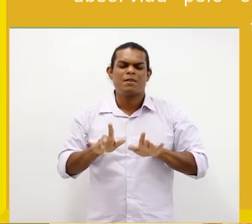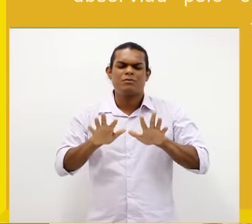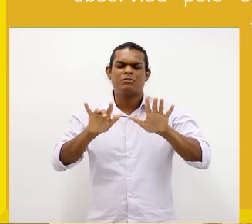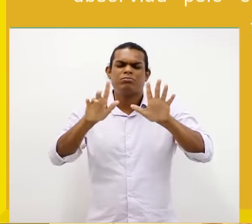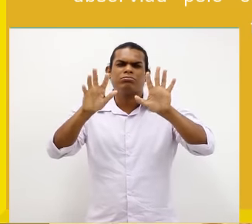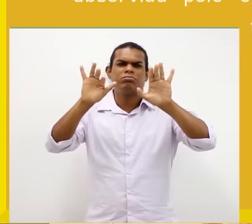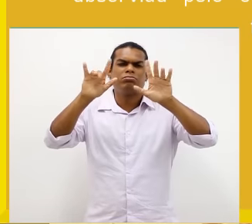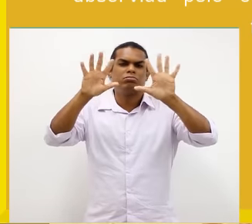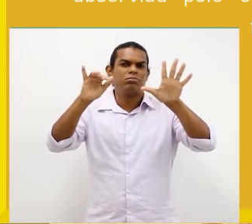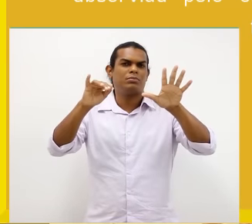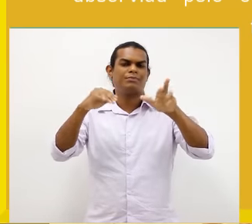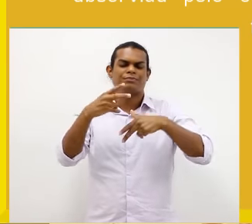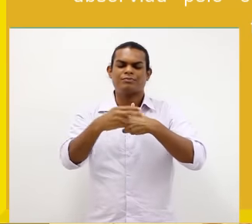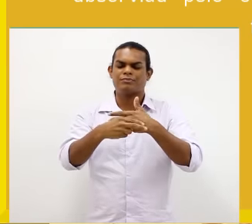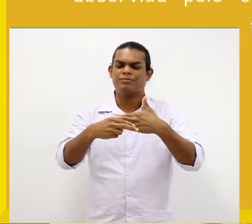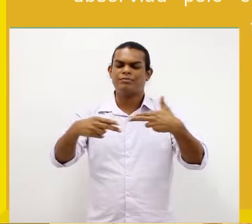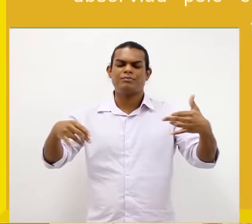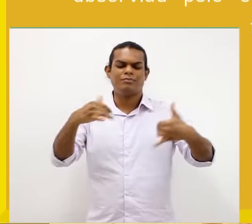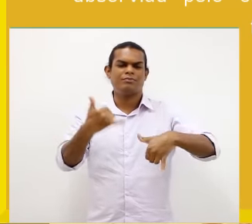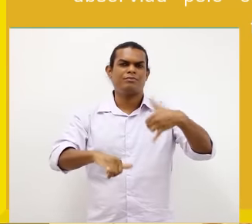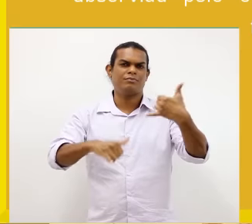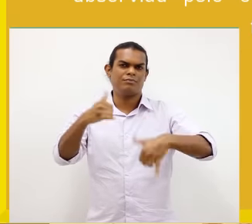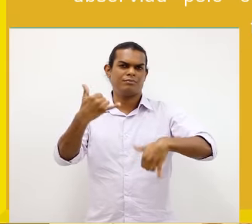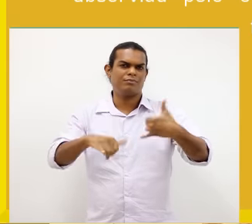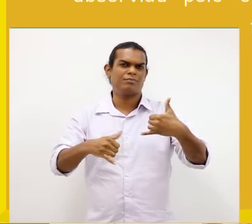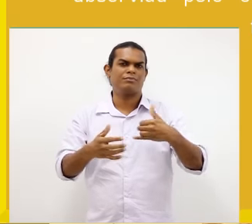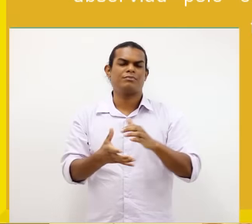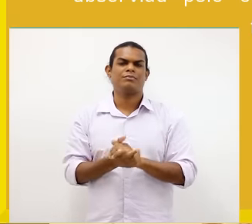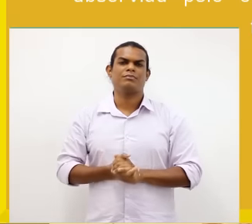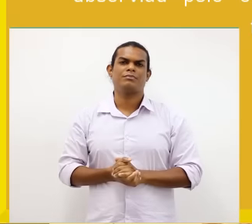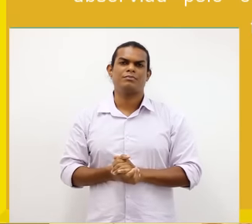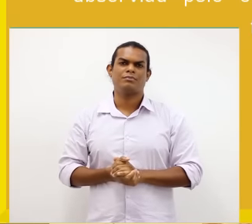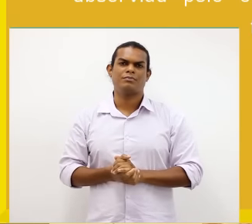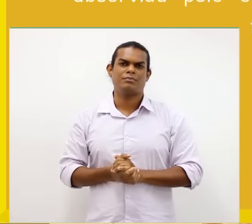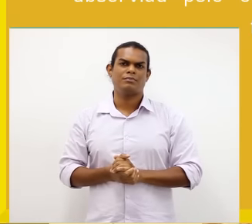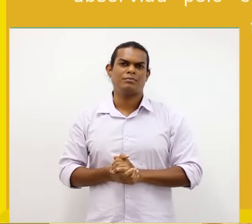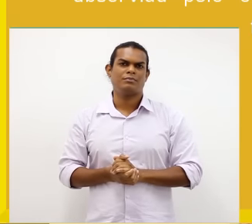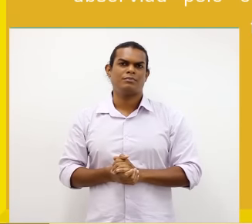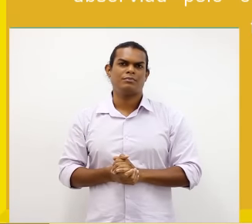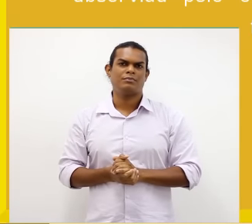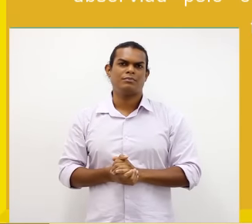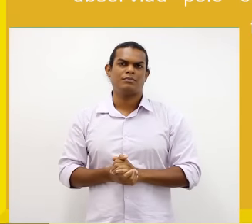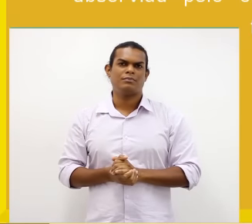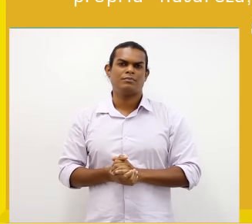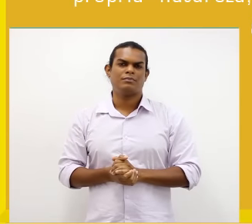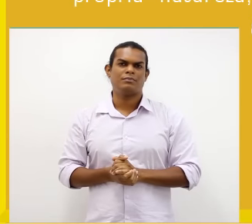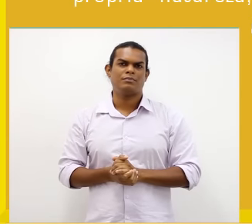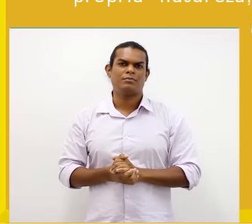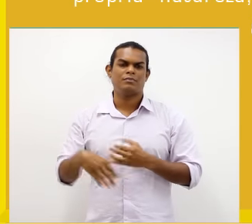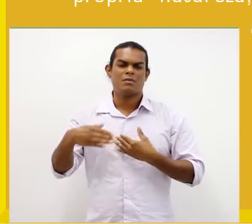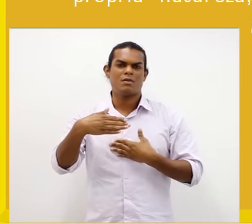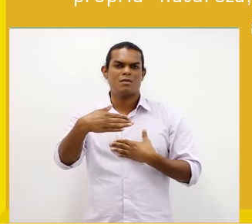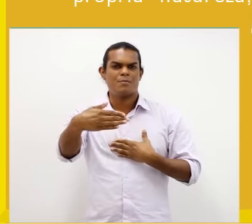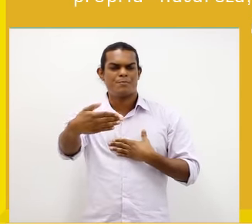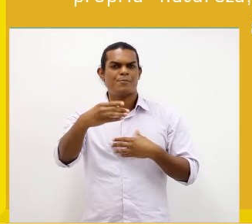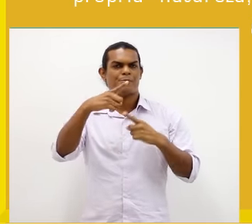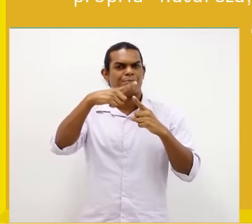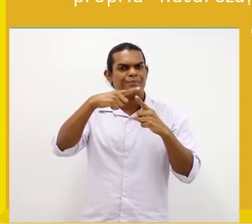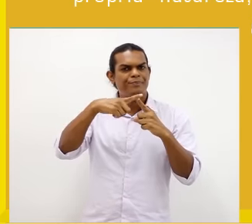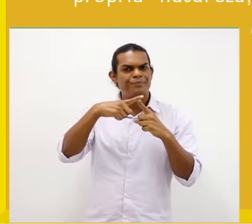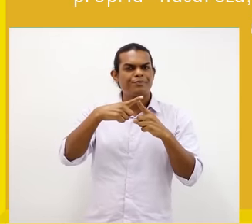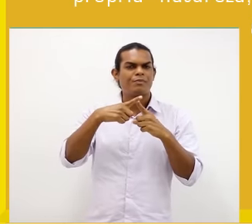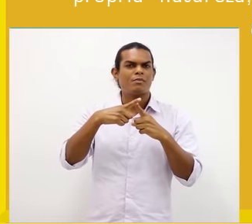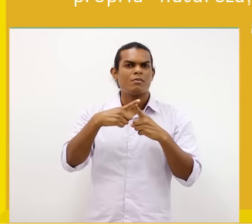neblinas e os gases de vapores, produtos químicos diversos. Tá? O nosso próximo tipo de risco é o